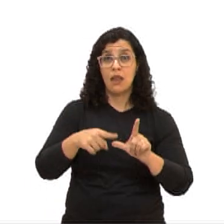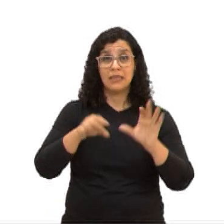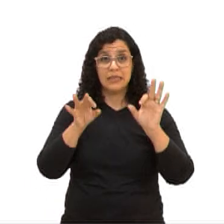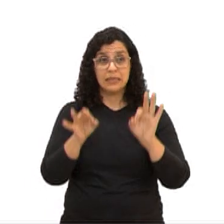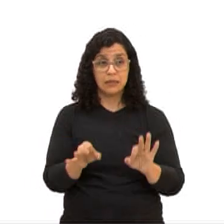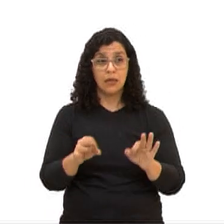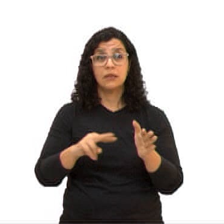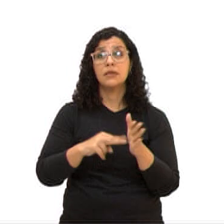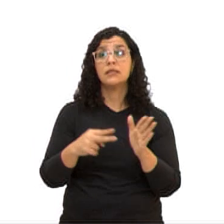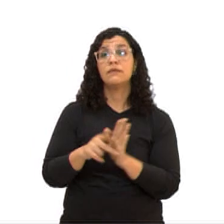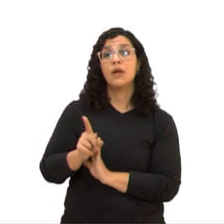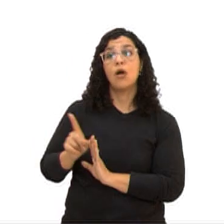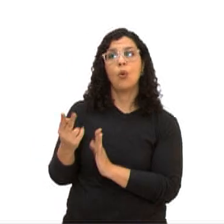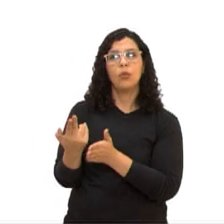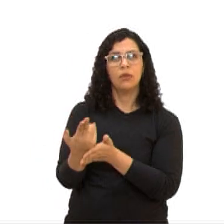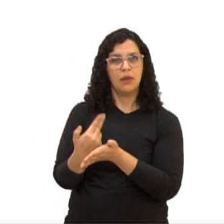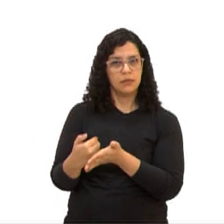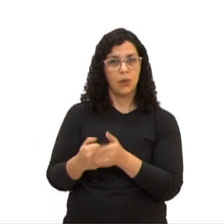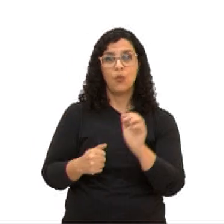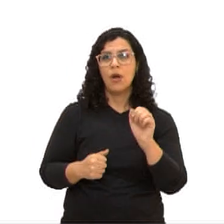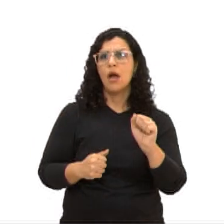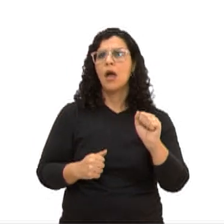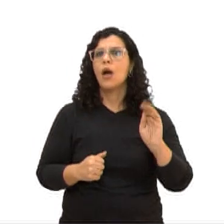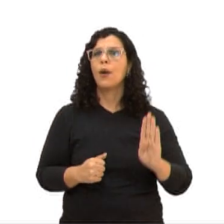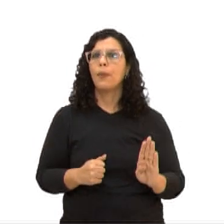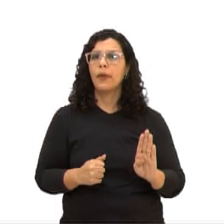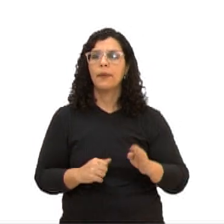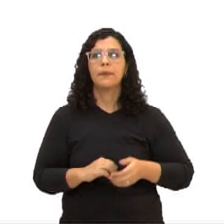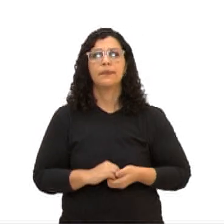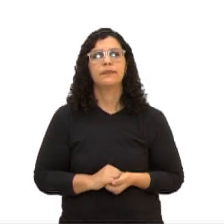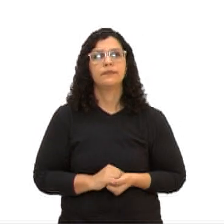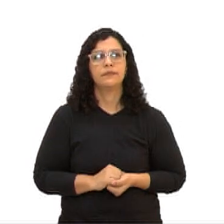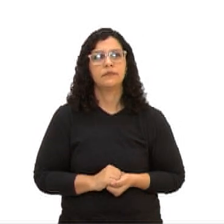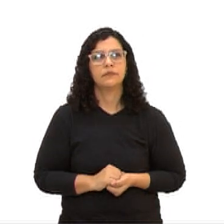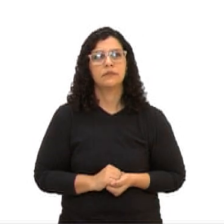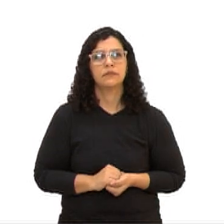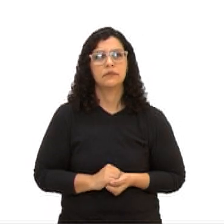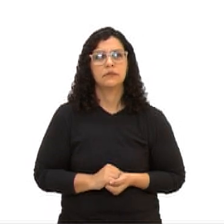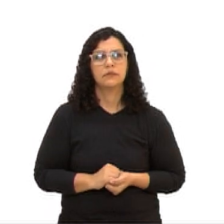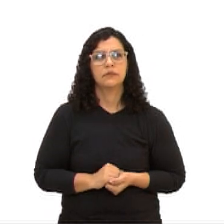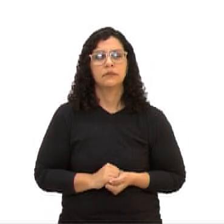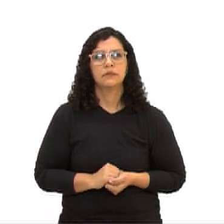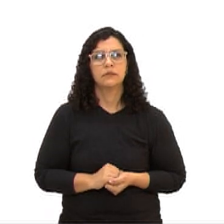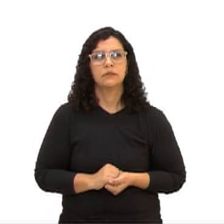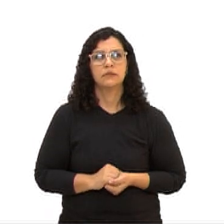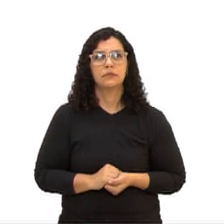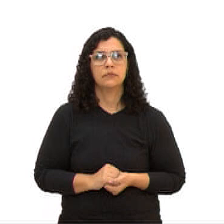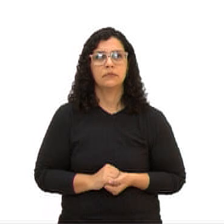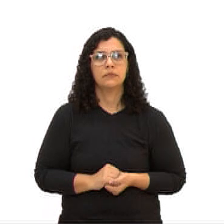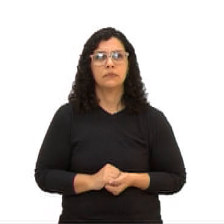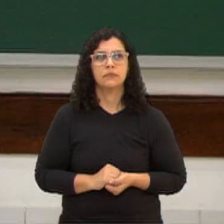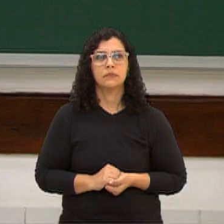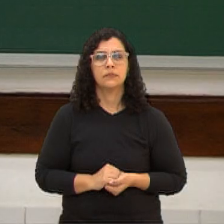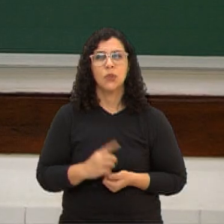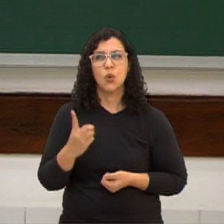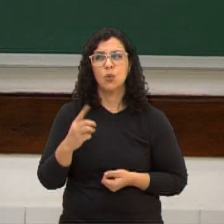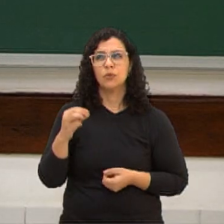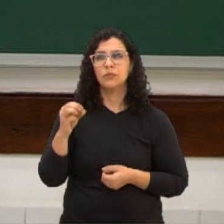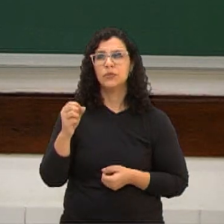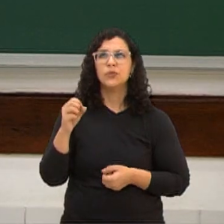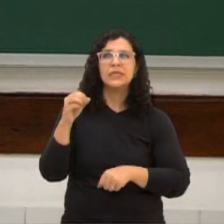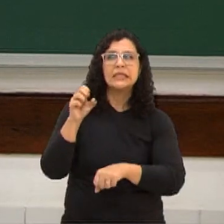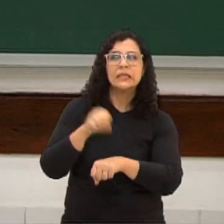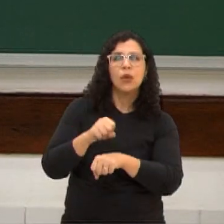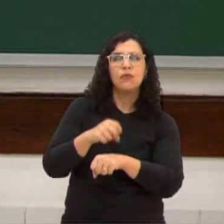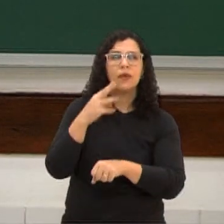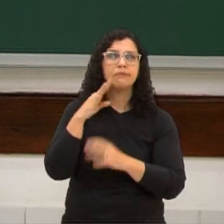la seguinte imagem. Lá A, desayunar, ou lá B, cocinar. Dar uns segundinhos para que